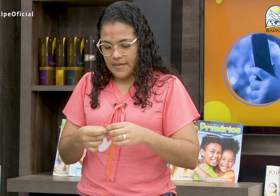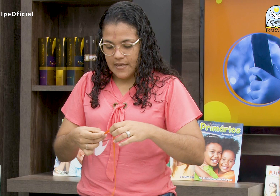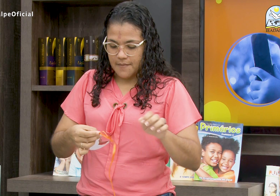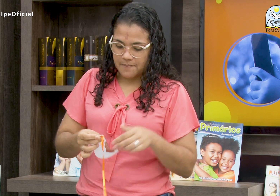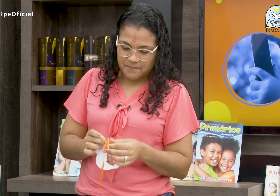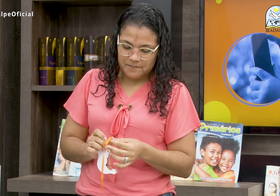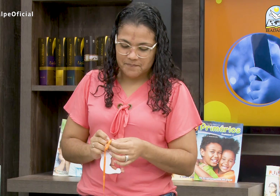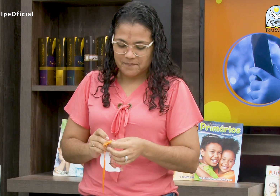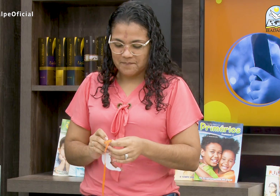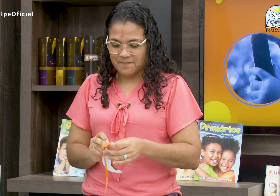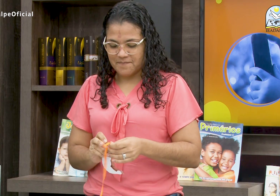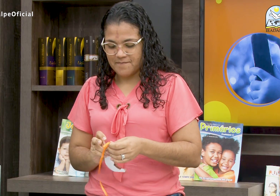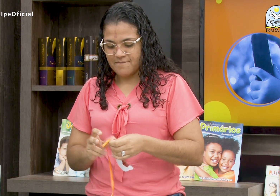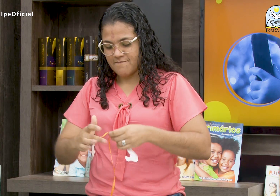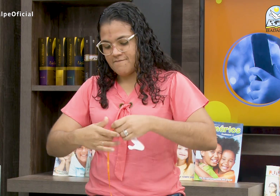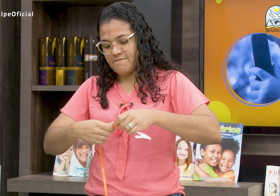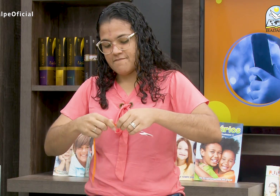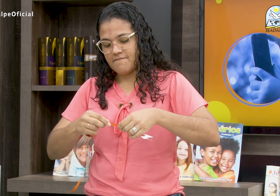Peraí.